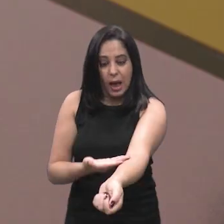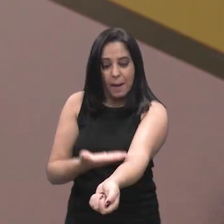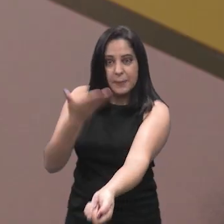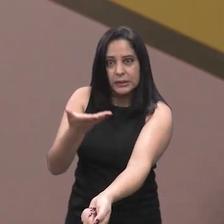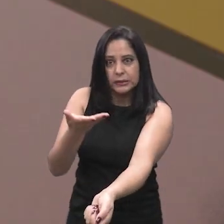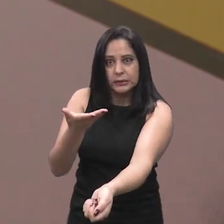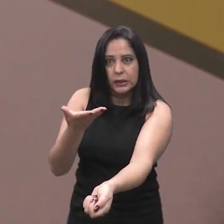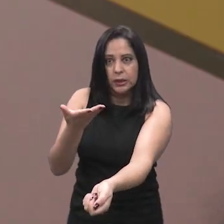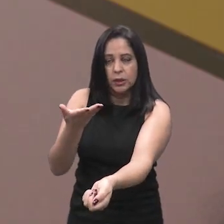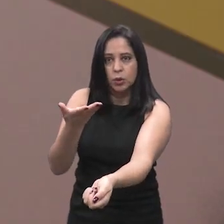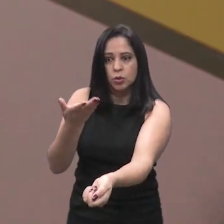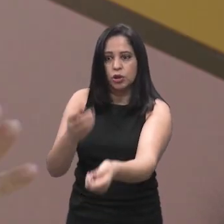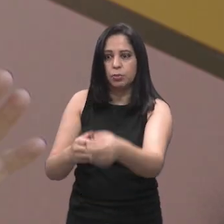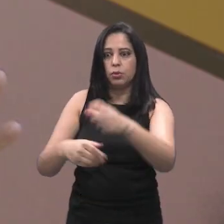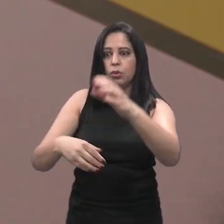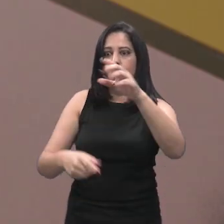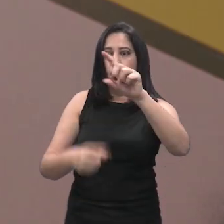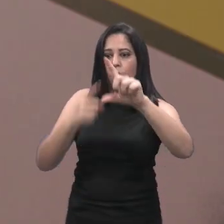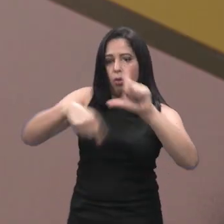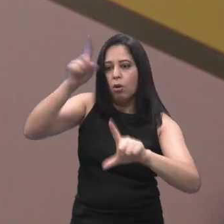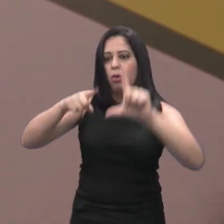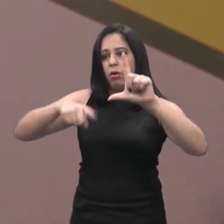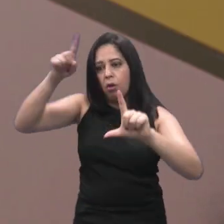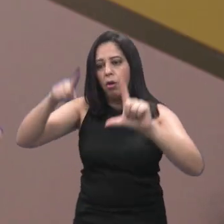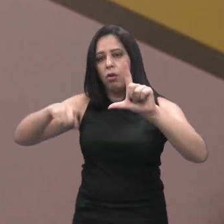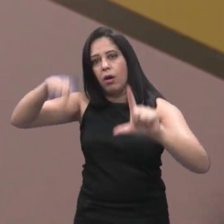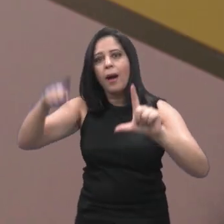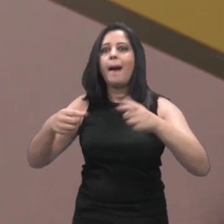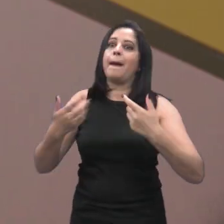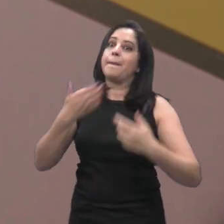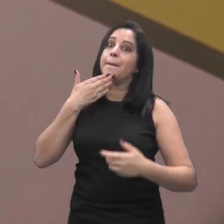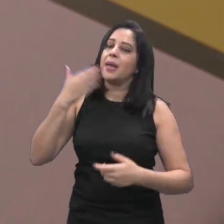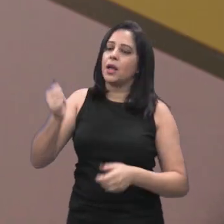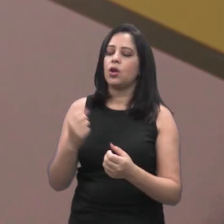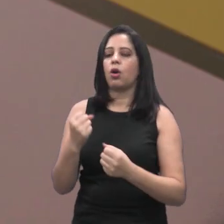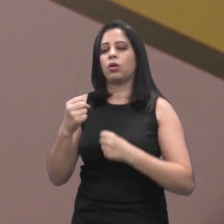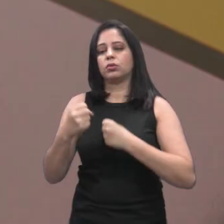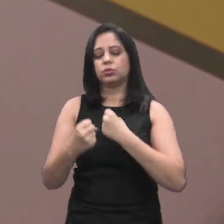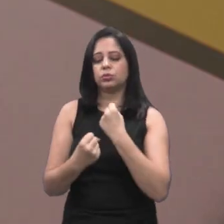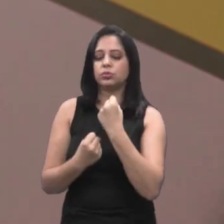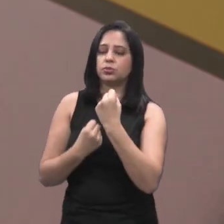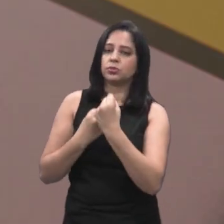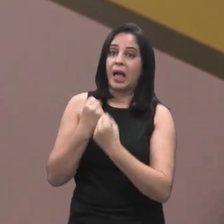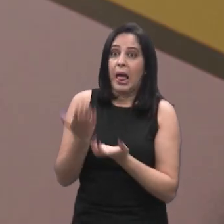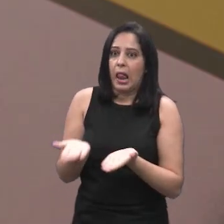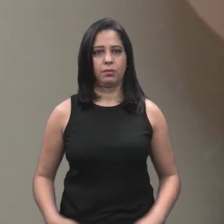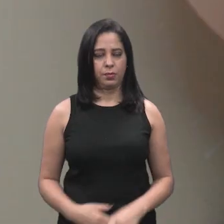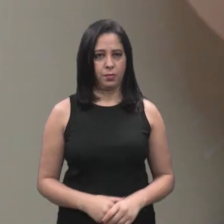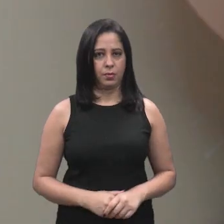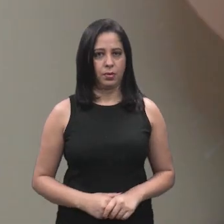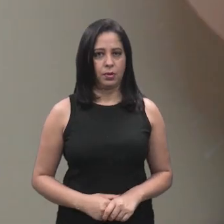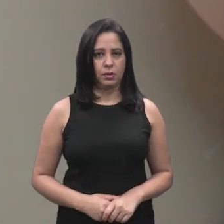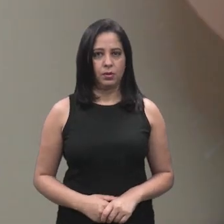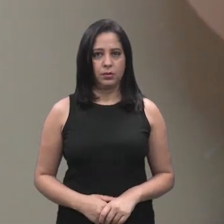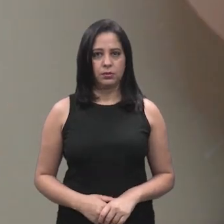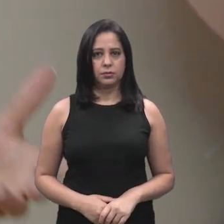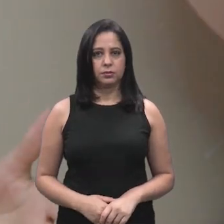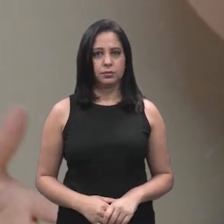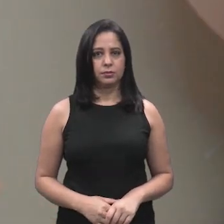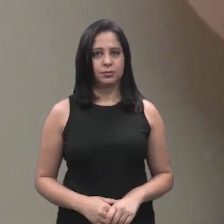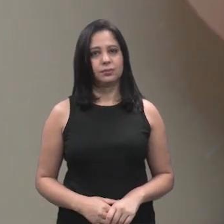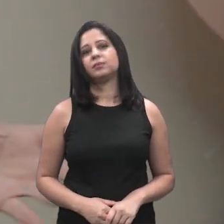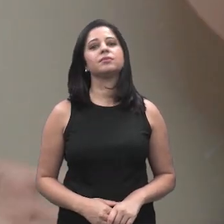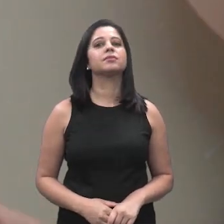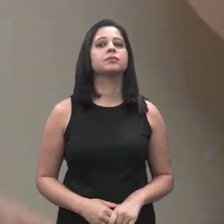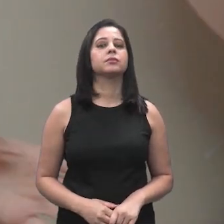leve, por uma musculação leve, com atividades físicas mais leves para a pressão ir se regulando aos poucos. Uhum. Então, e é um